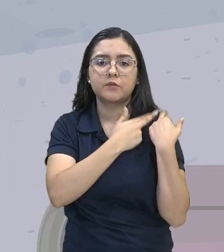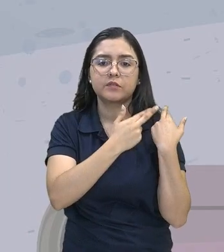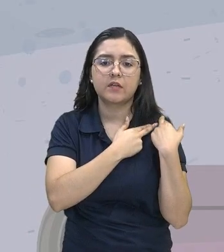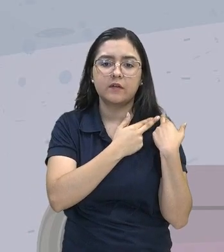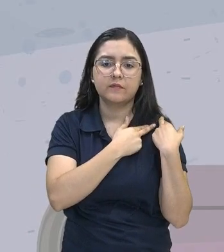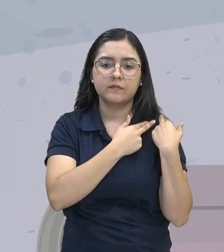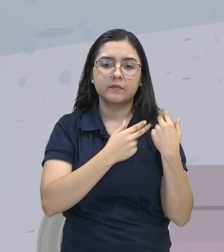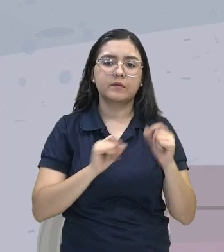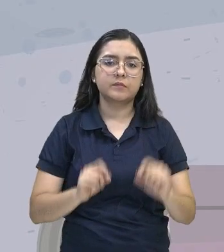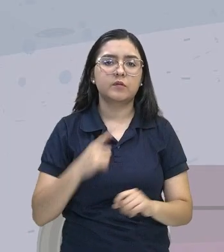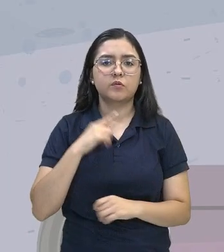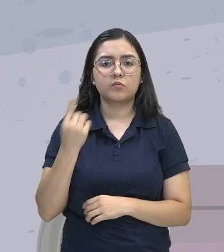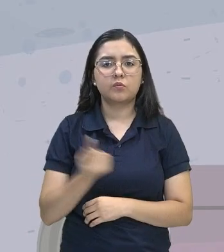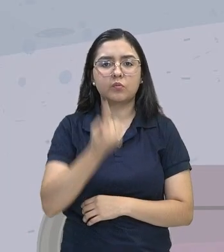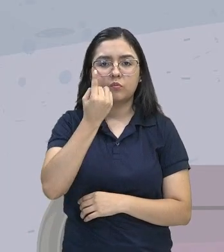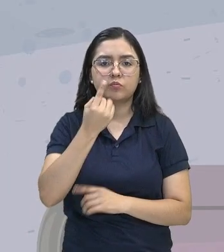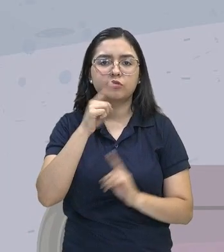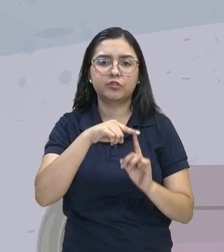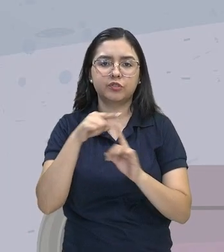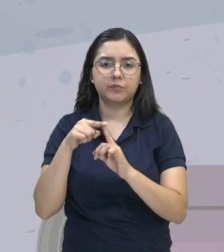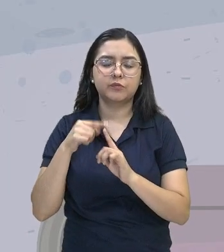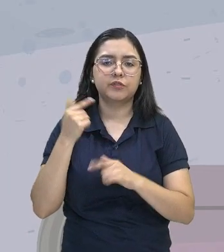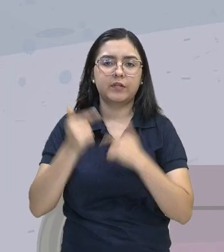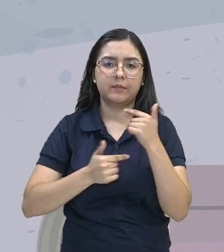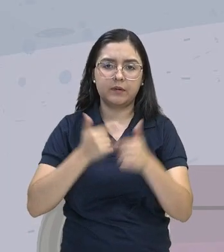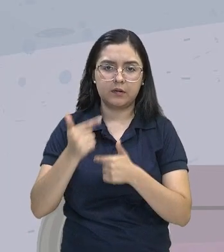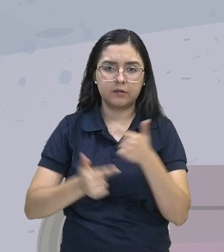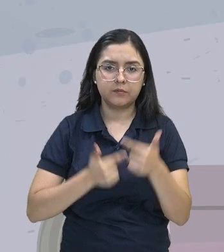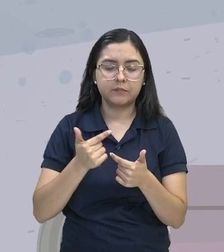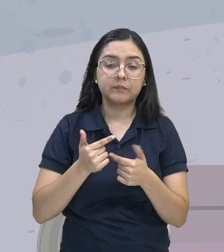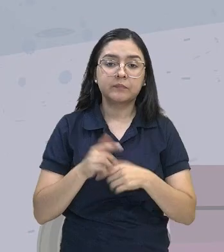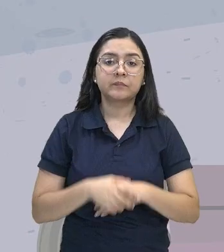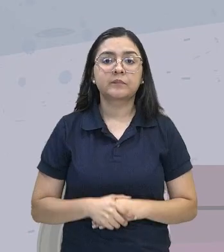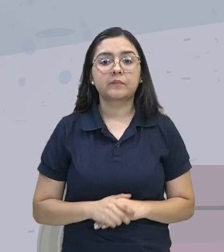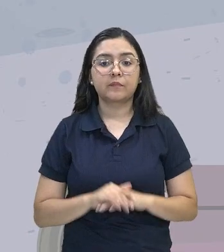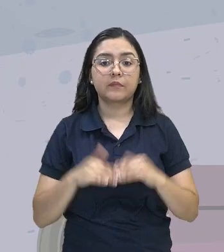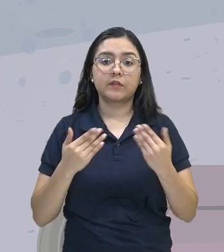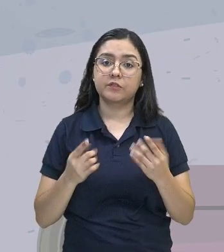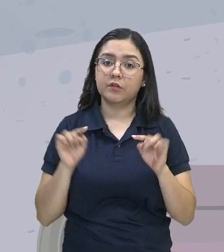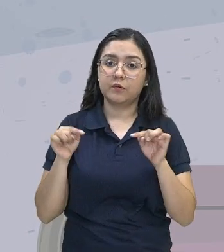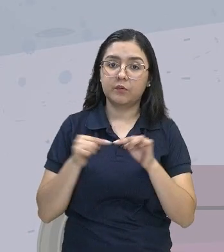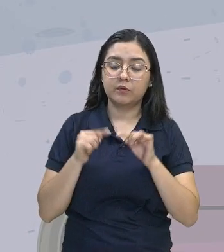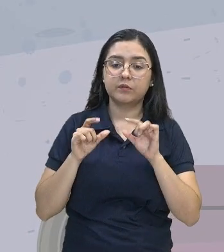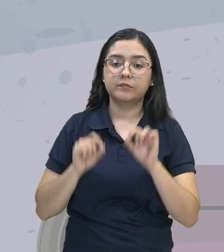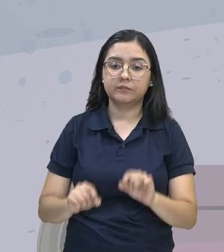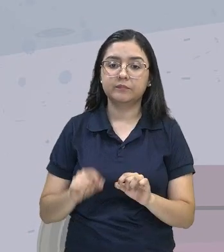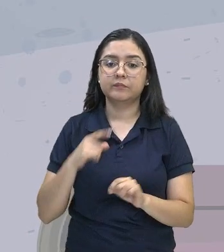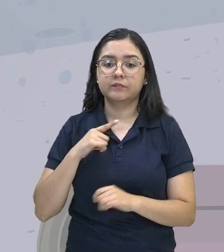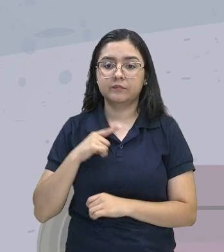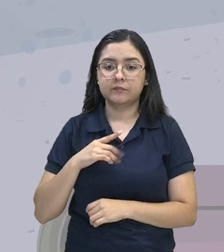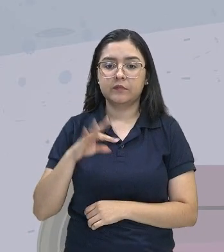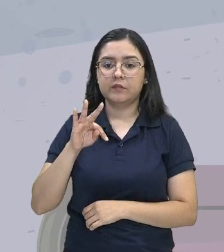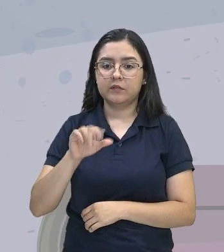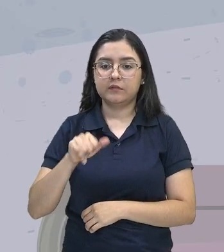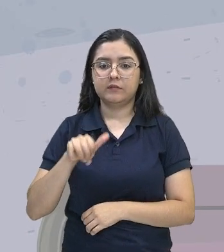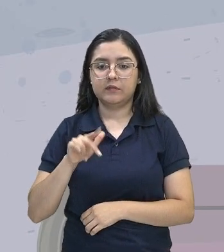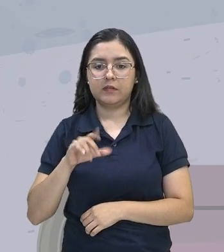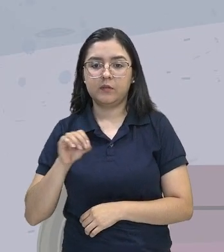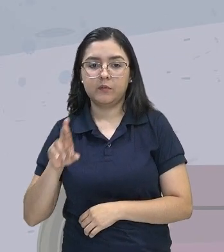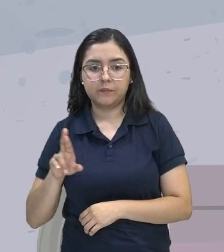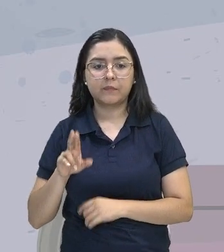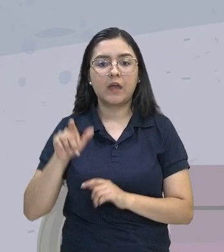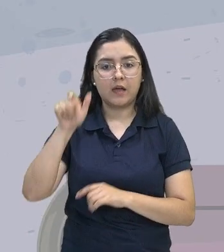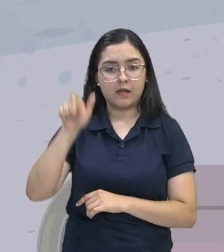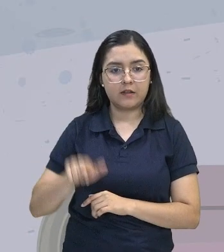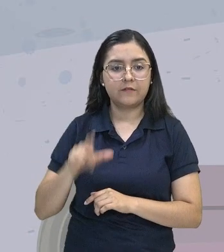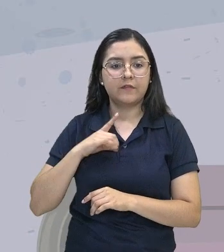responsável apenas por uma única tarefa. Isso, segundo a teoria do Taylorismo, do Taylor, que agora sim vai